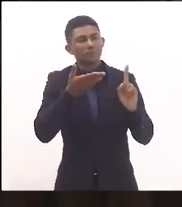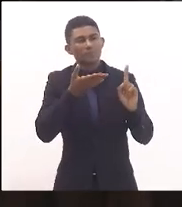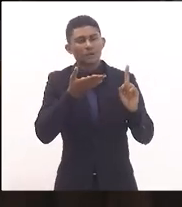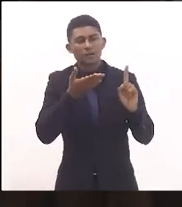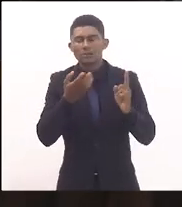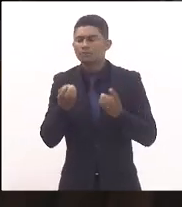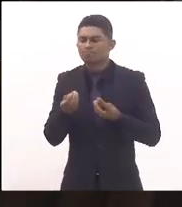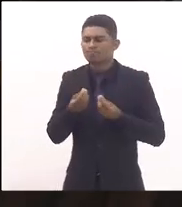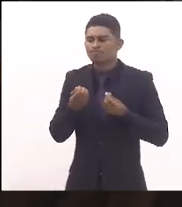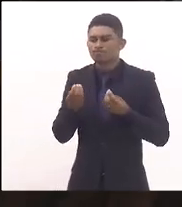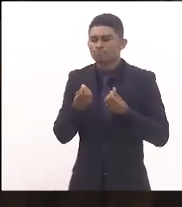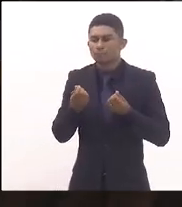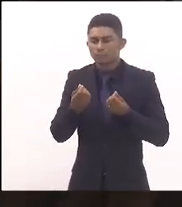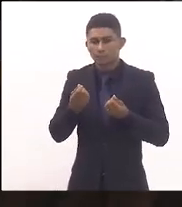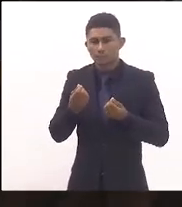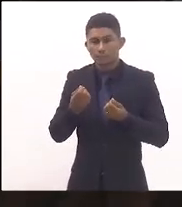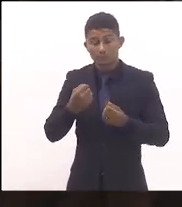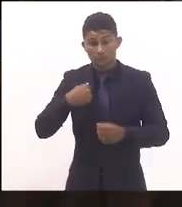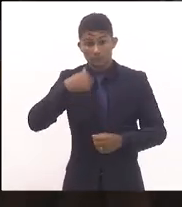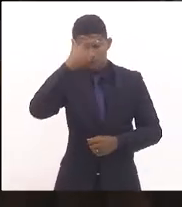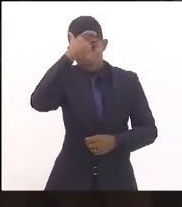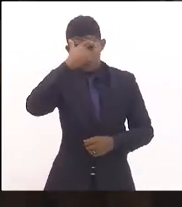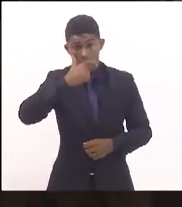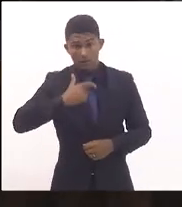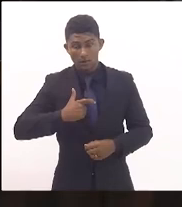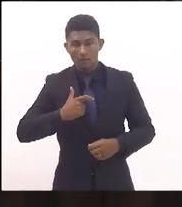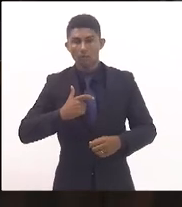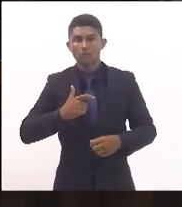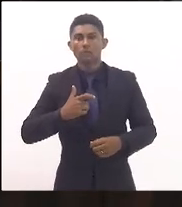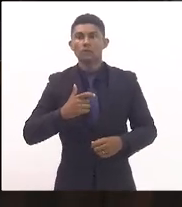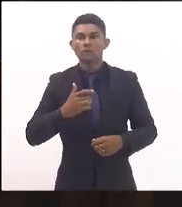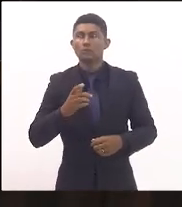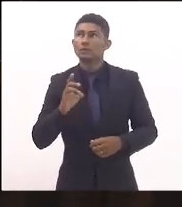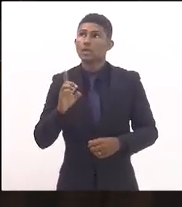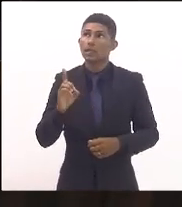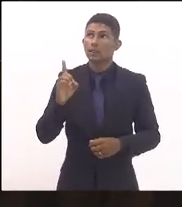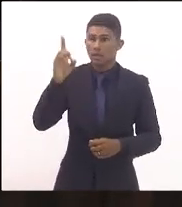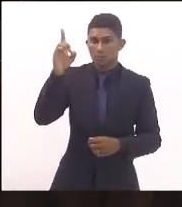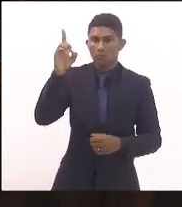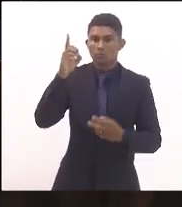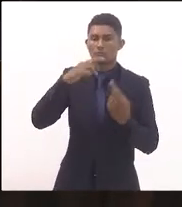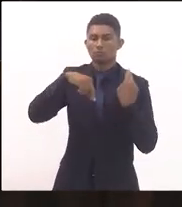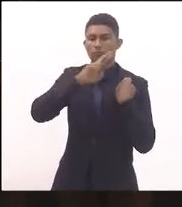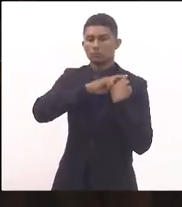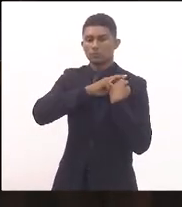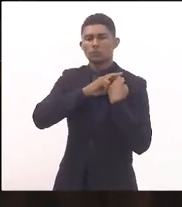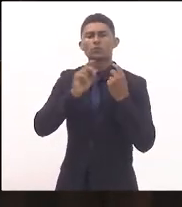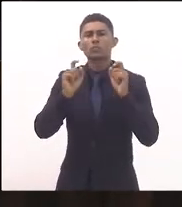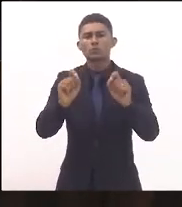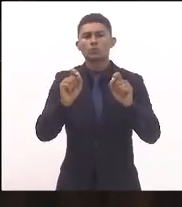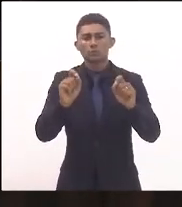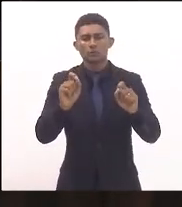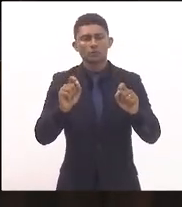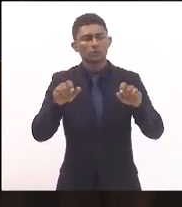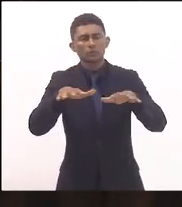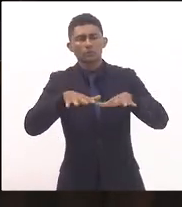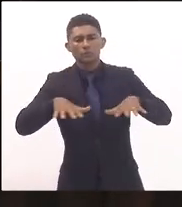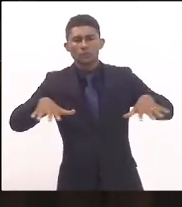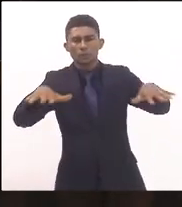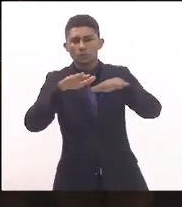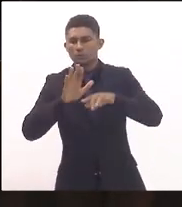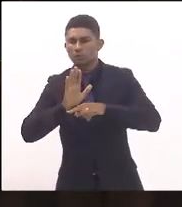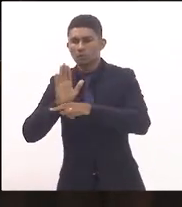faço por ser um compromisso meu com Deus que é ajudar o bem comum